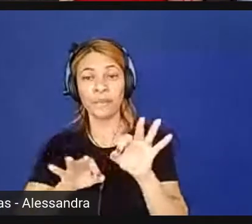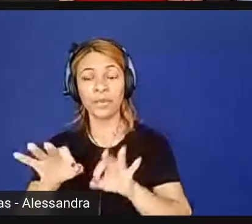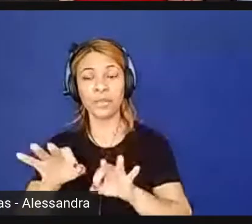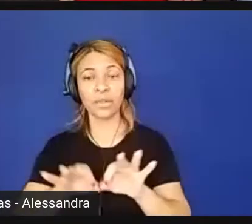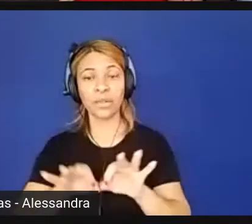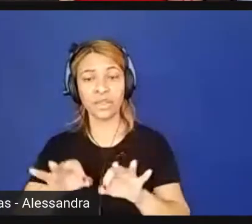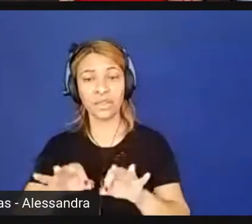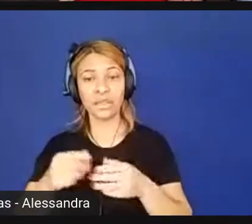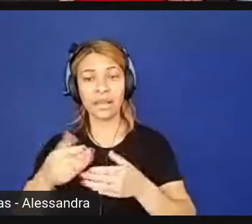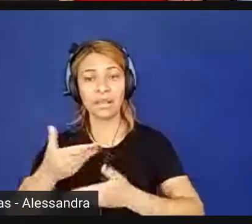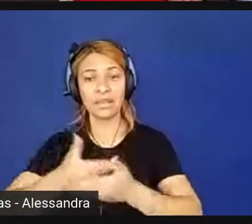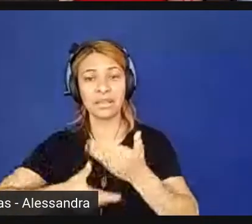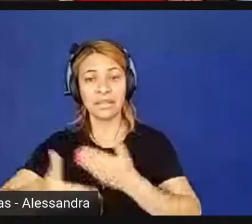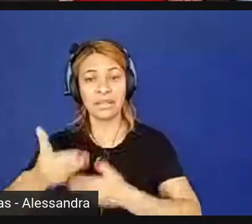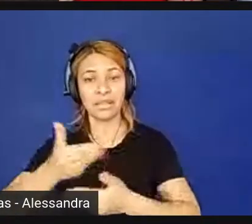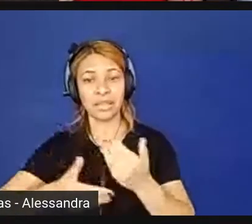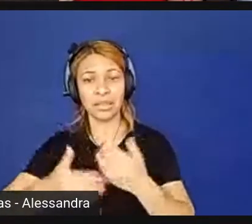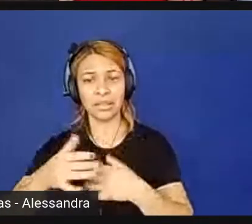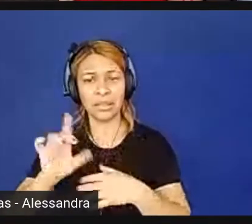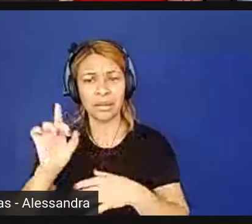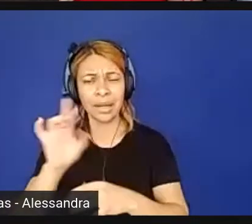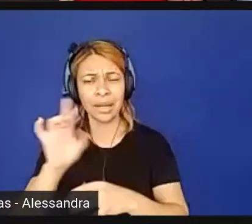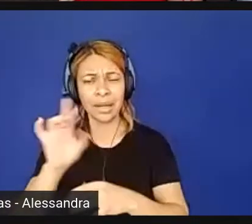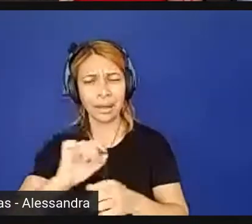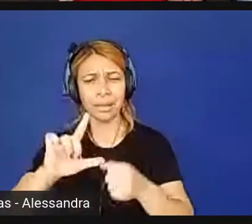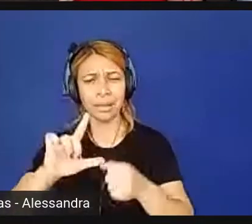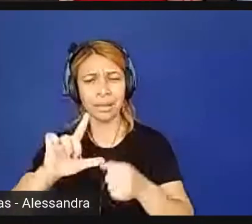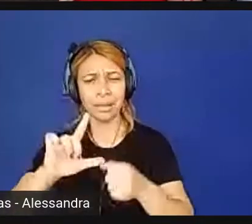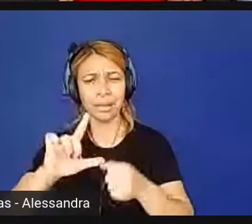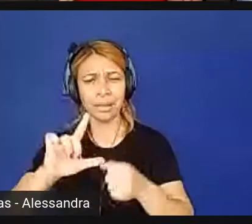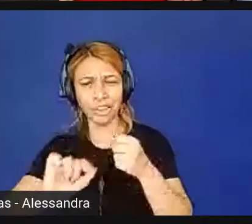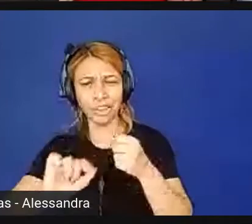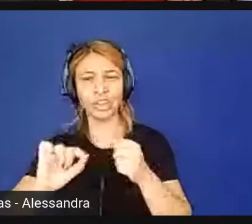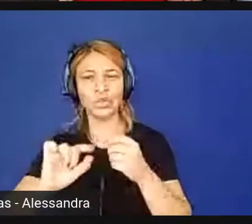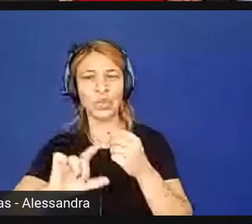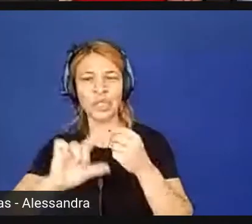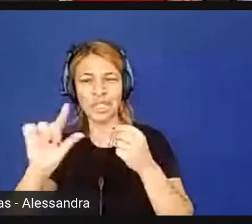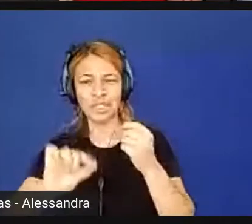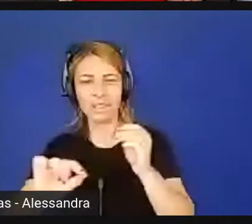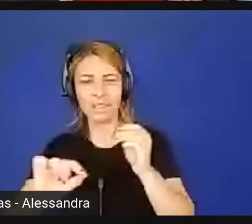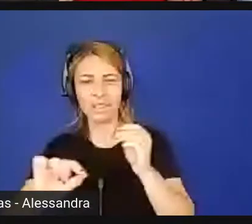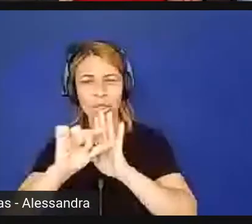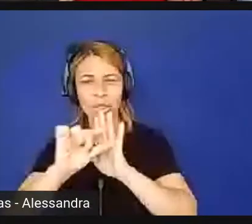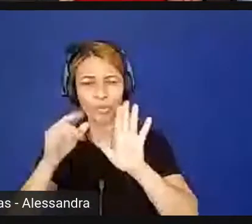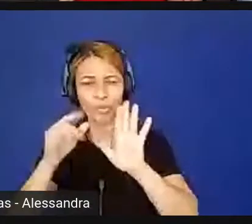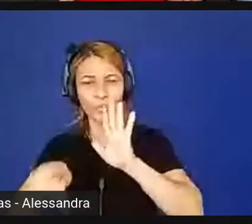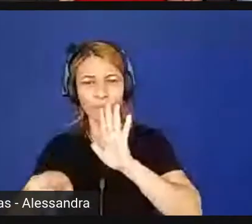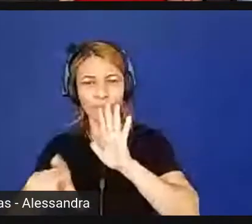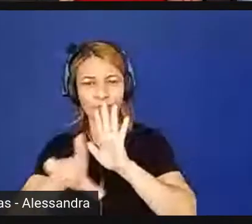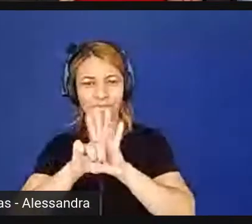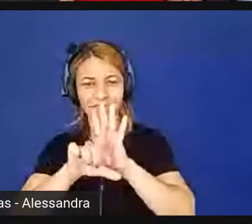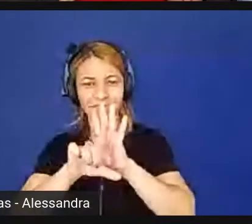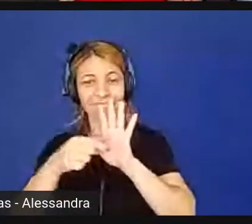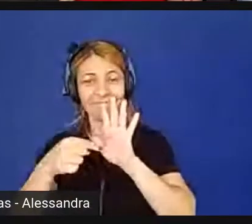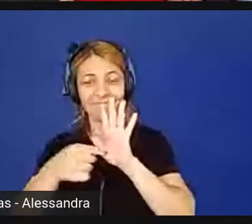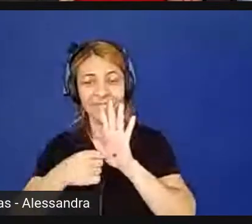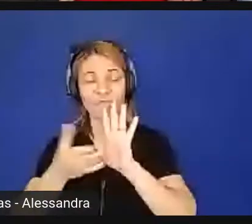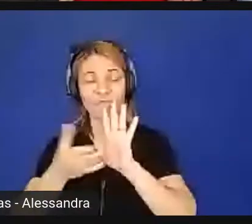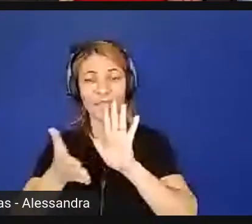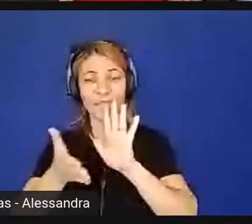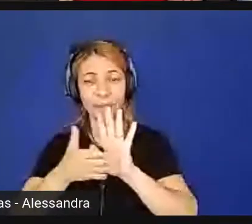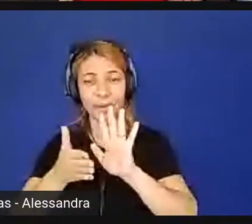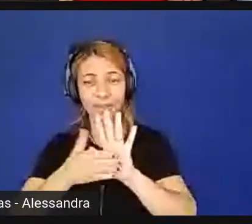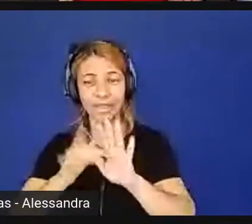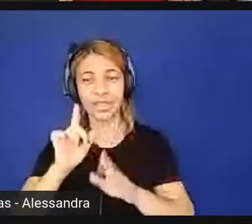essa relação? E cada artigo, inciso, alínea, parágrafo da lei, ela vai ser pautada nesse mundo real, nesses riscos que